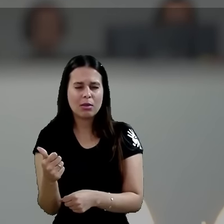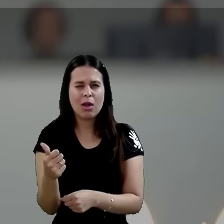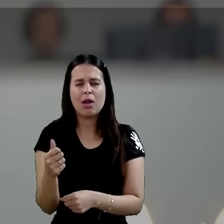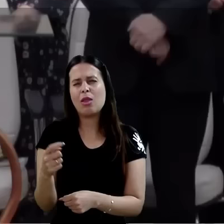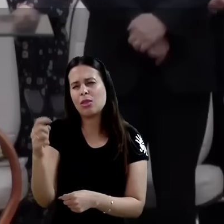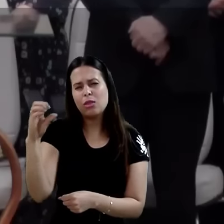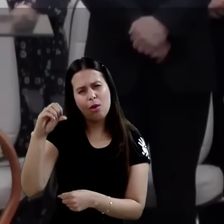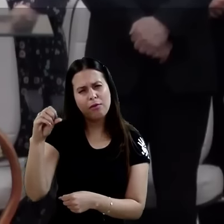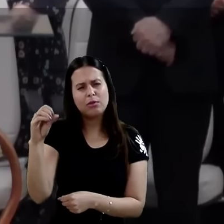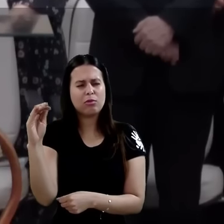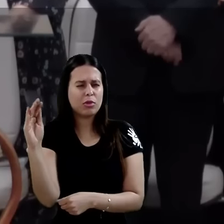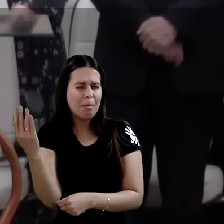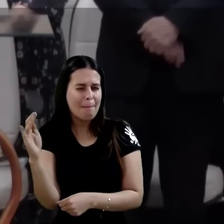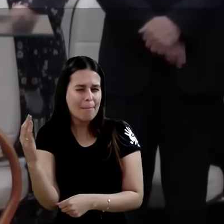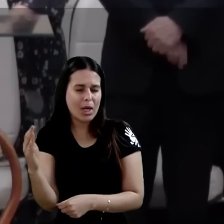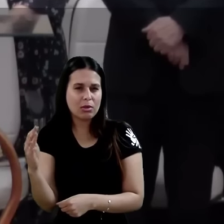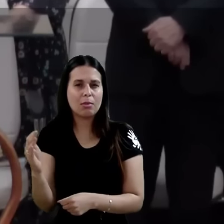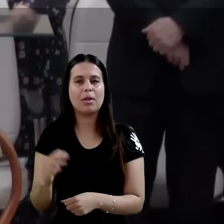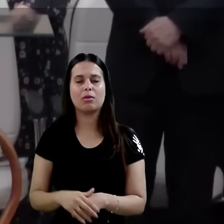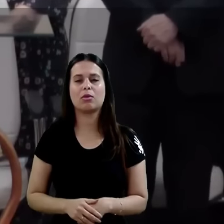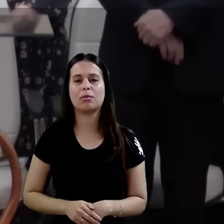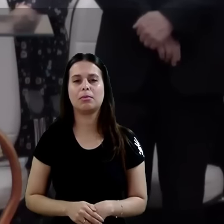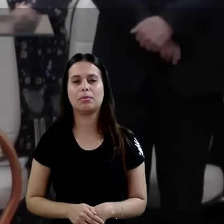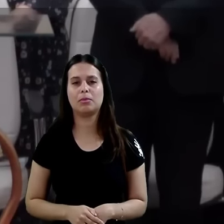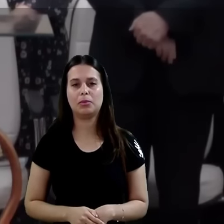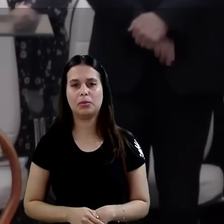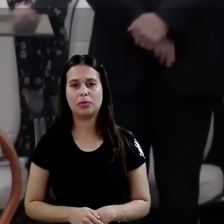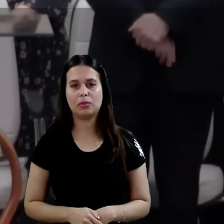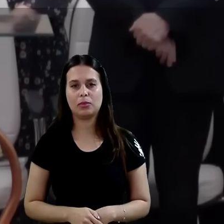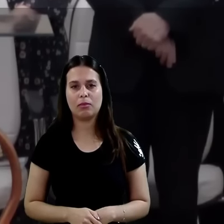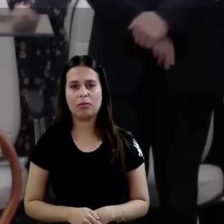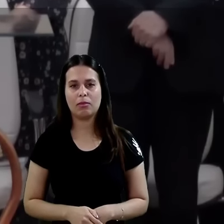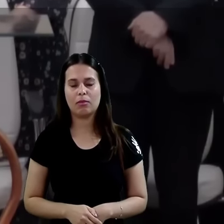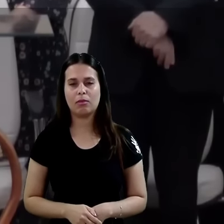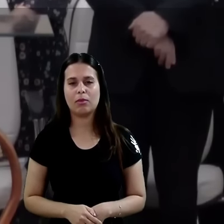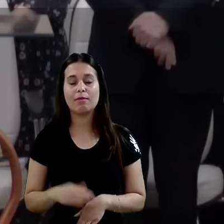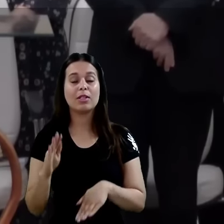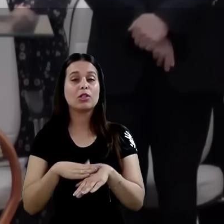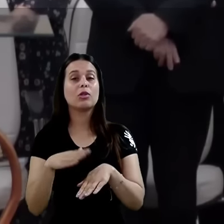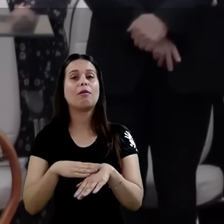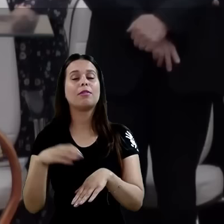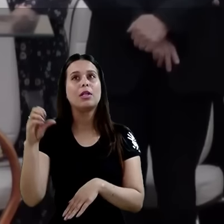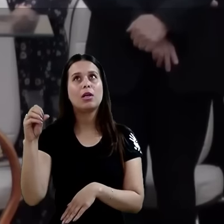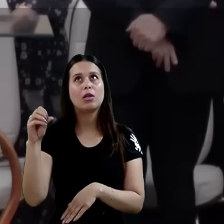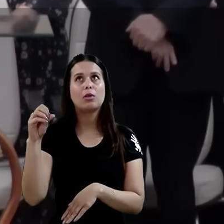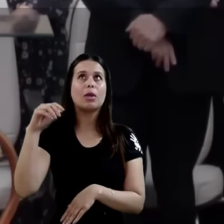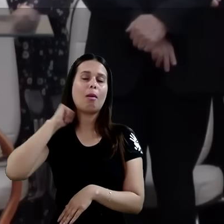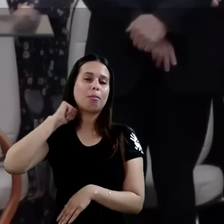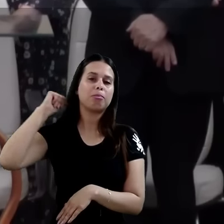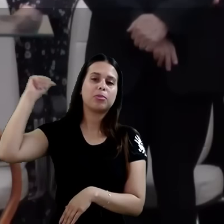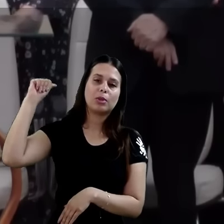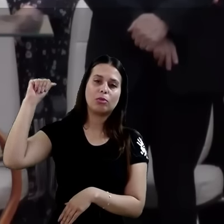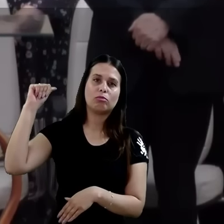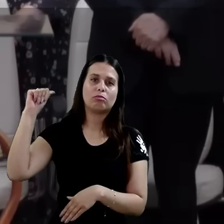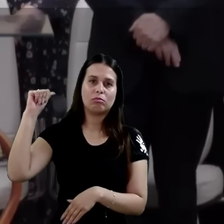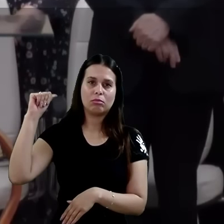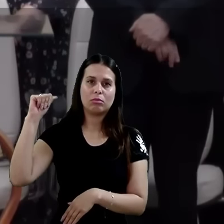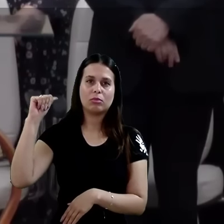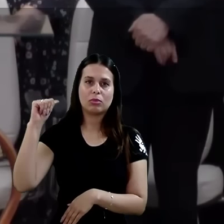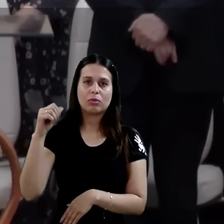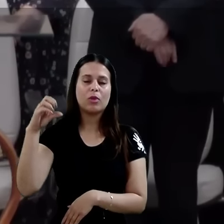meio 9 anos e meio fez 9 anos fez 9 anos em abril estamos com 9 anos